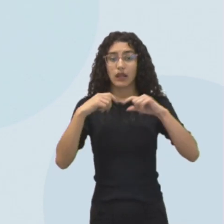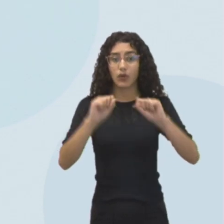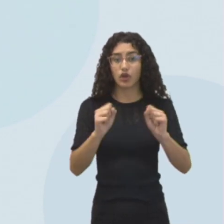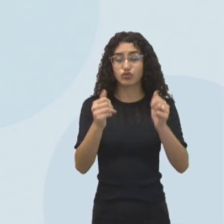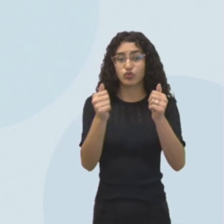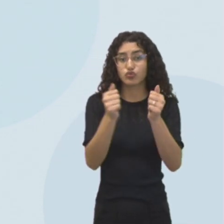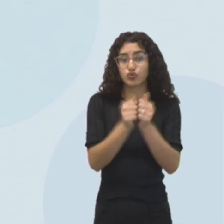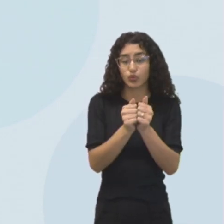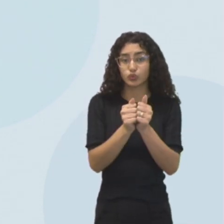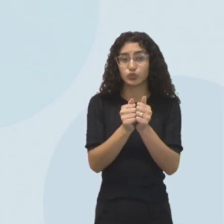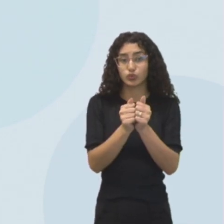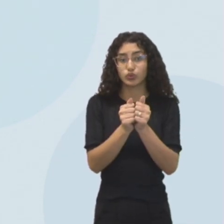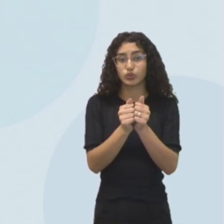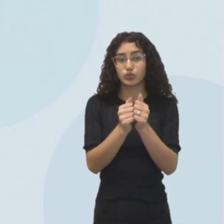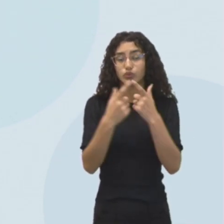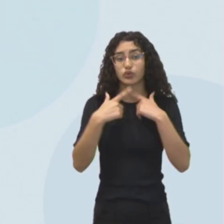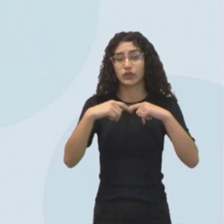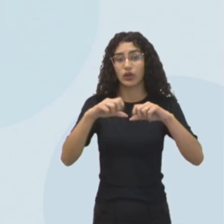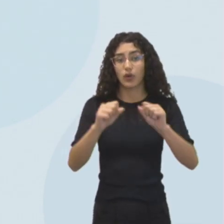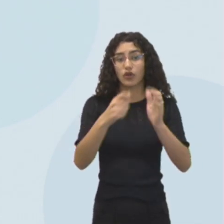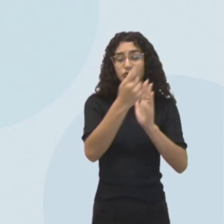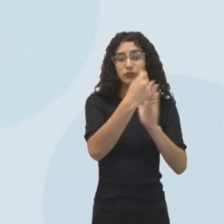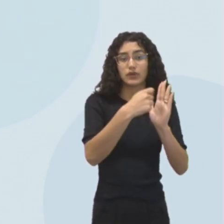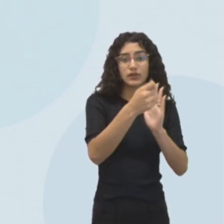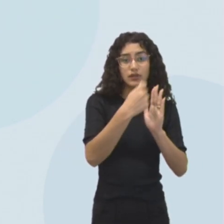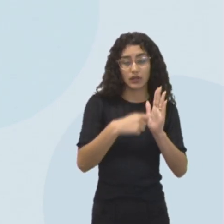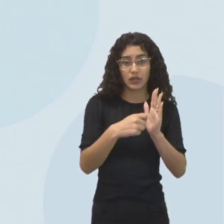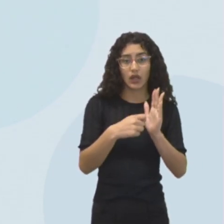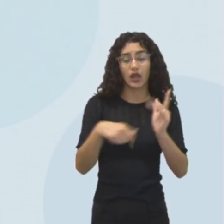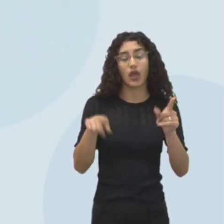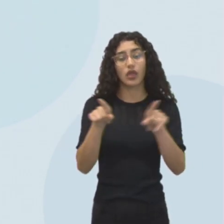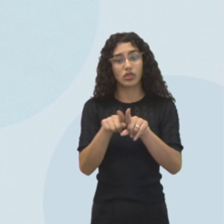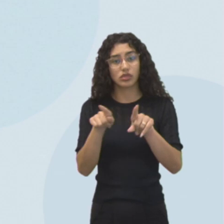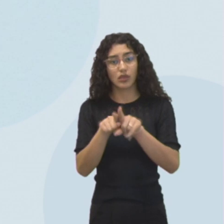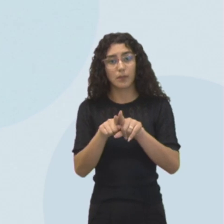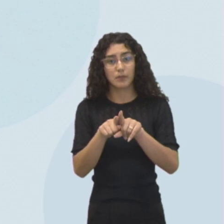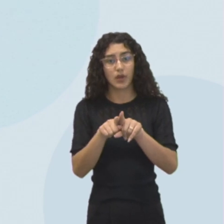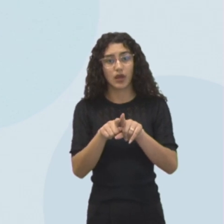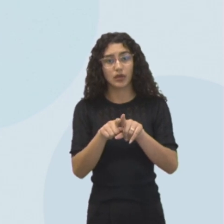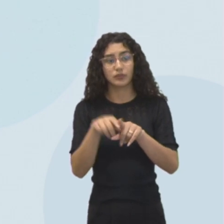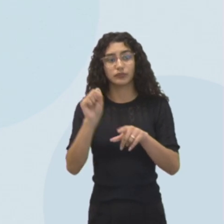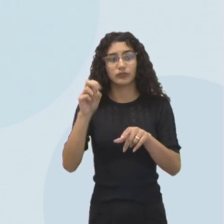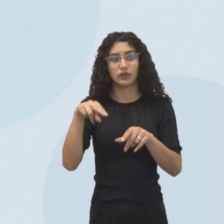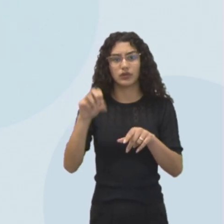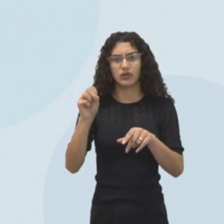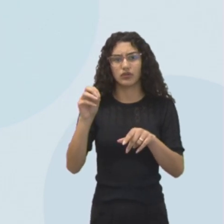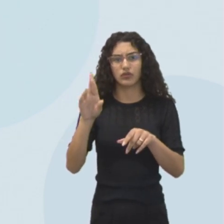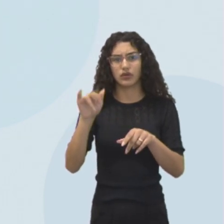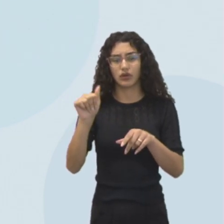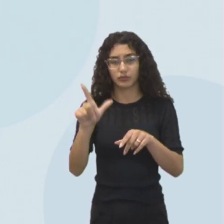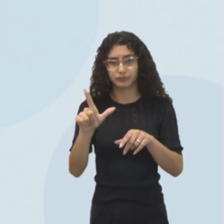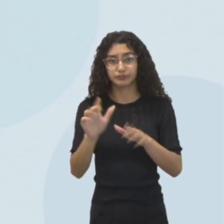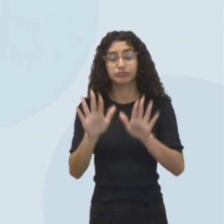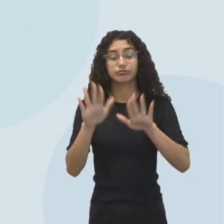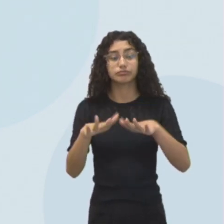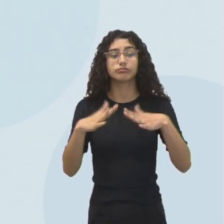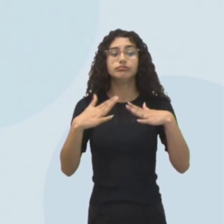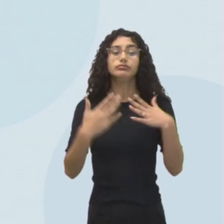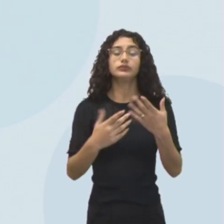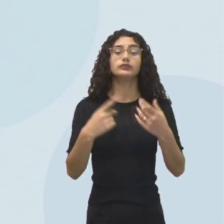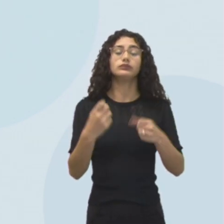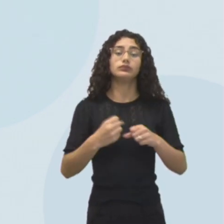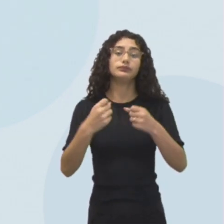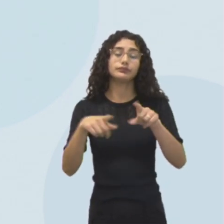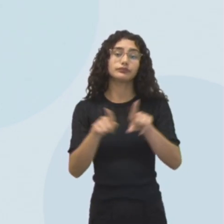com uma linguagem escrita e junto com uma linguagem sensorial. Então, por isso que também a gente pode